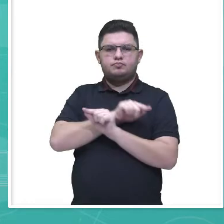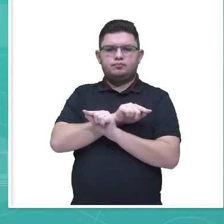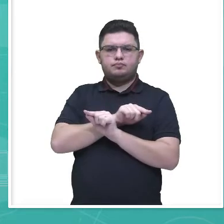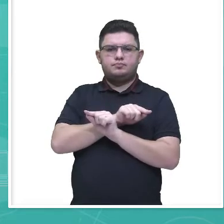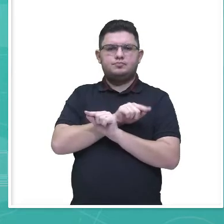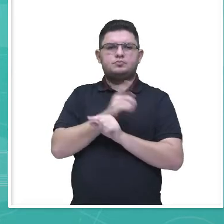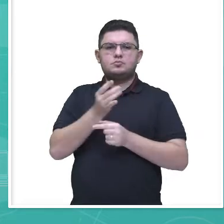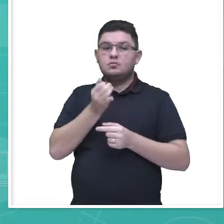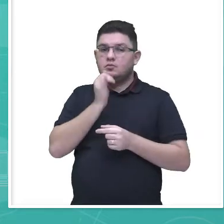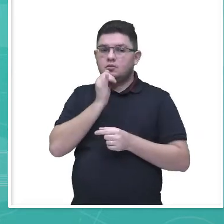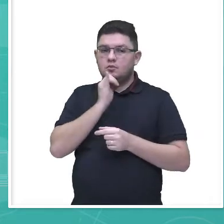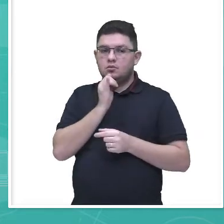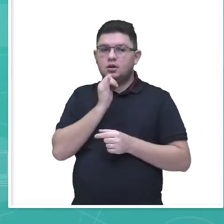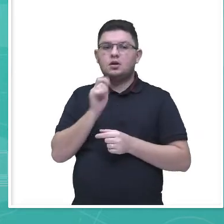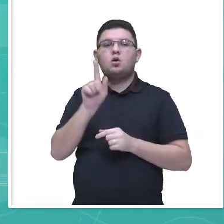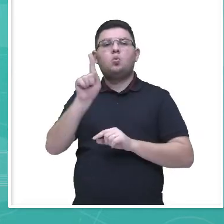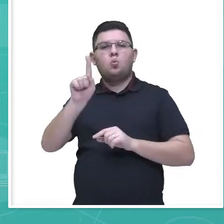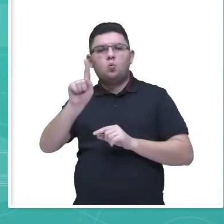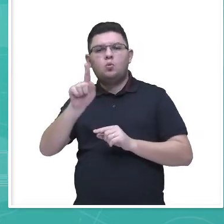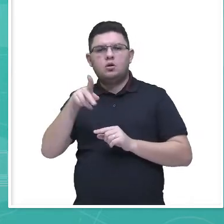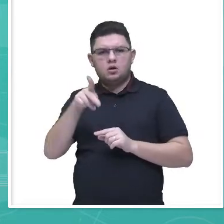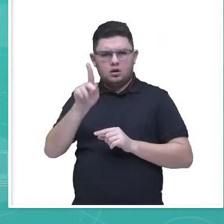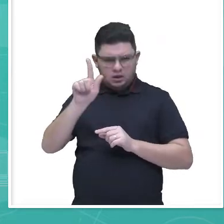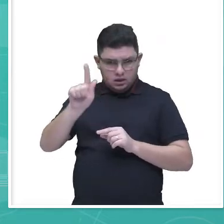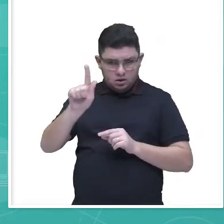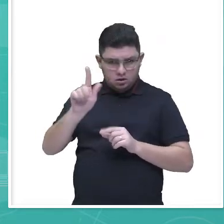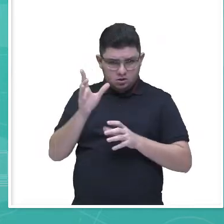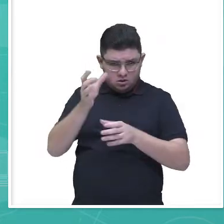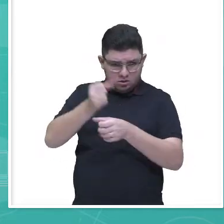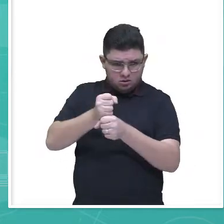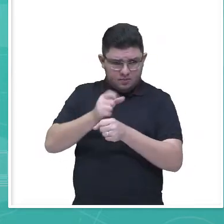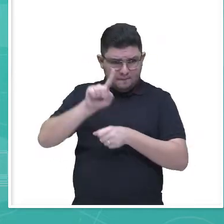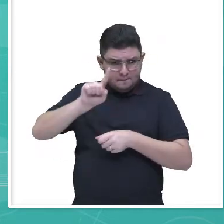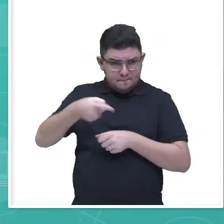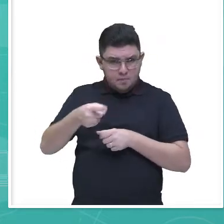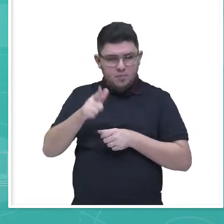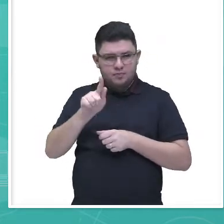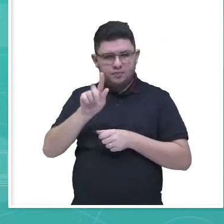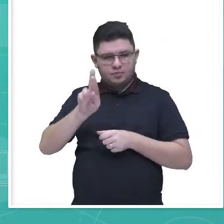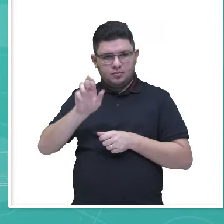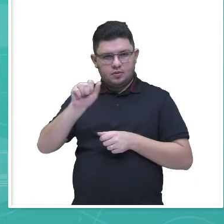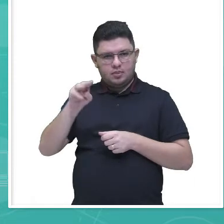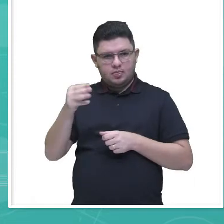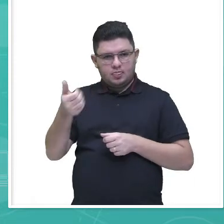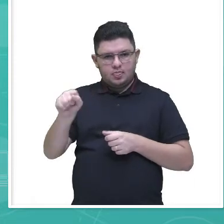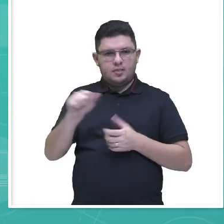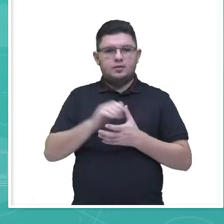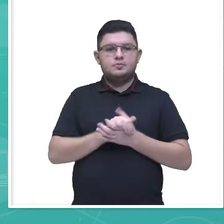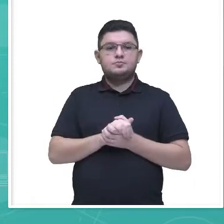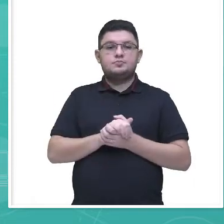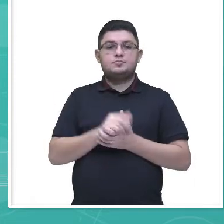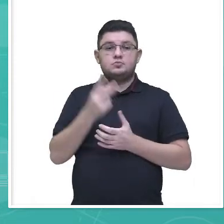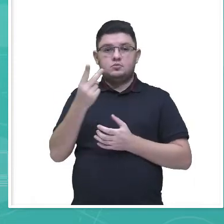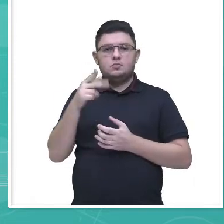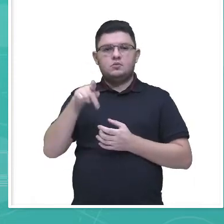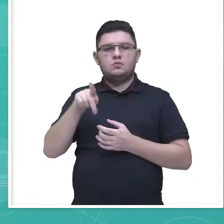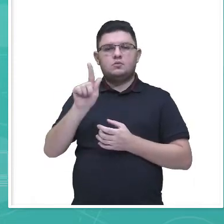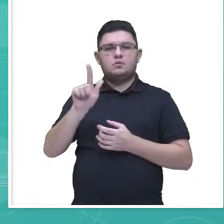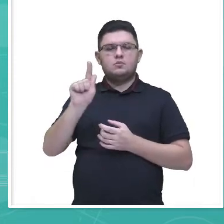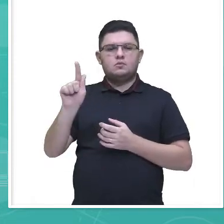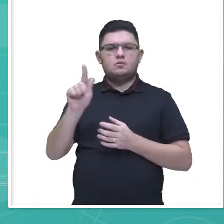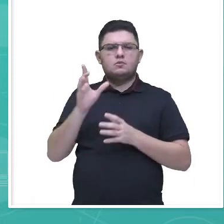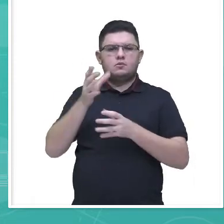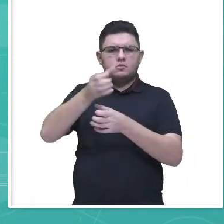quilo equivale a 1.000 gramas, 2 quilos, quantos gramas nós vamos ter? Então, você coloca aqui um X, e aí você